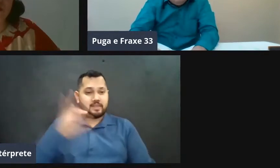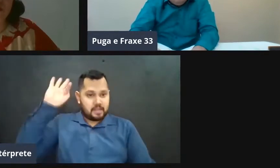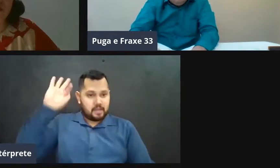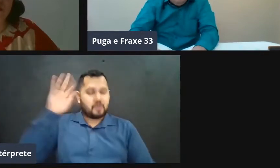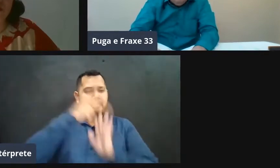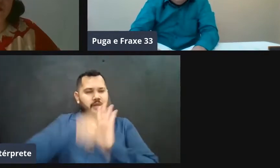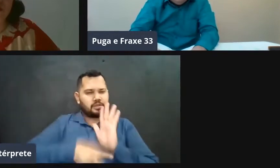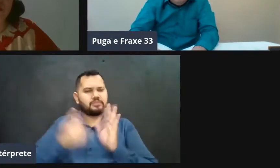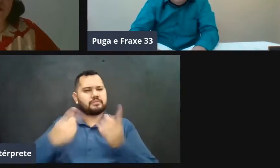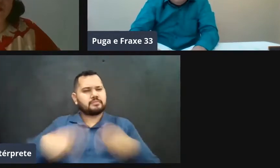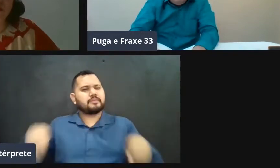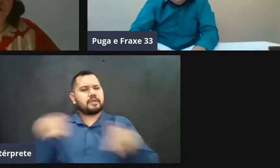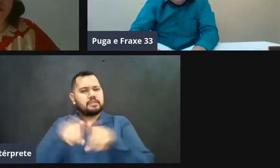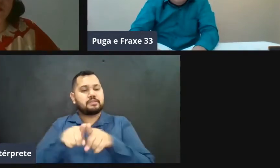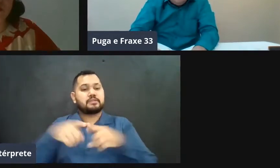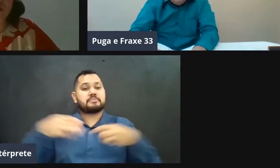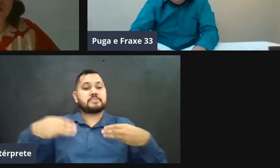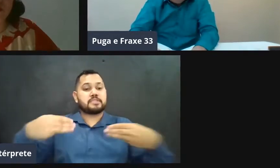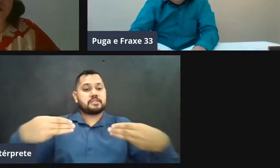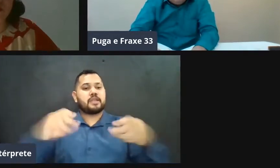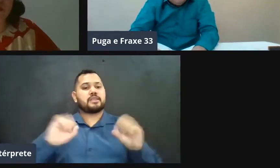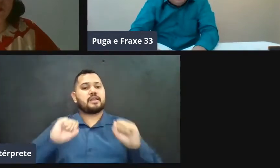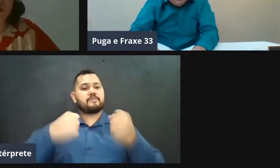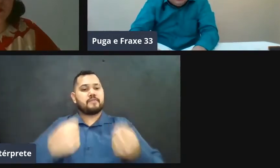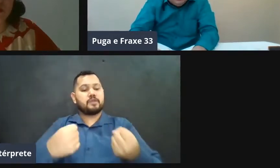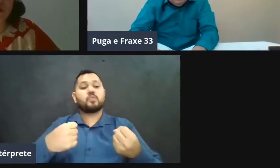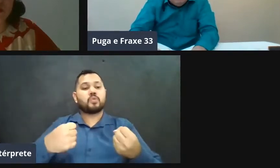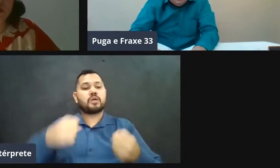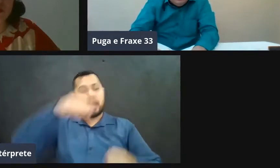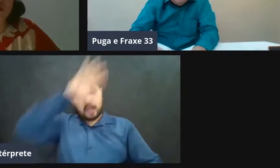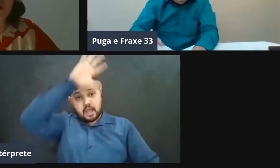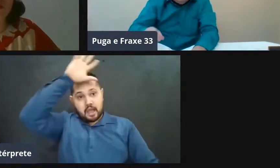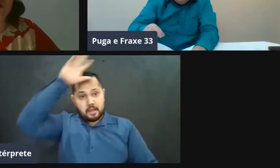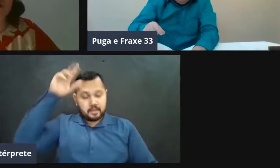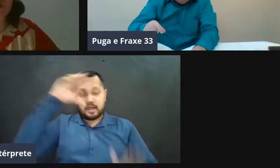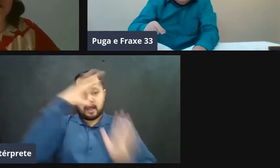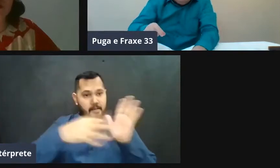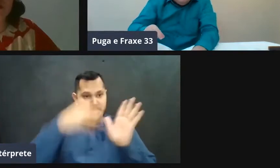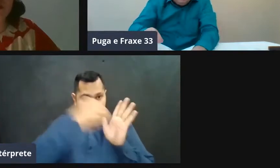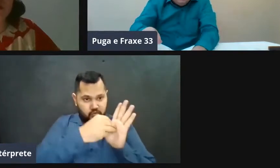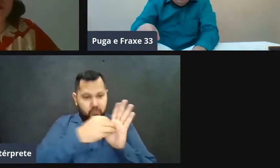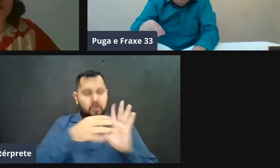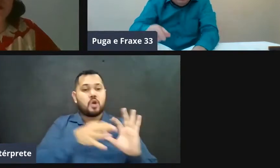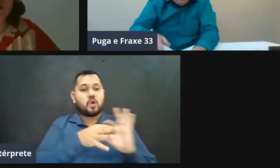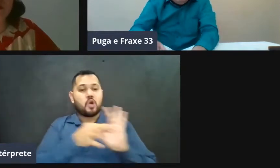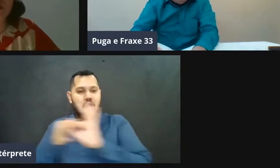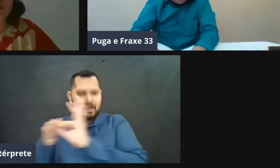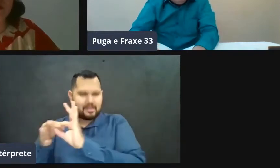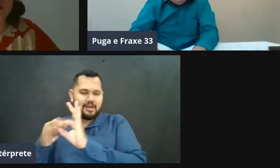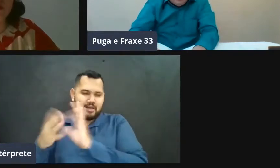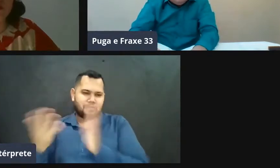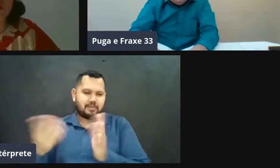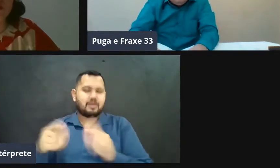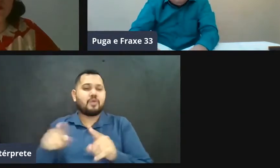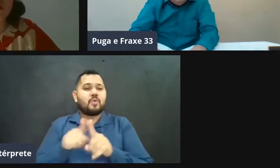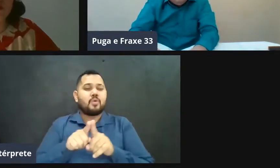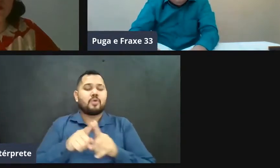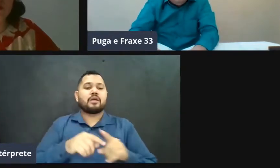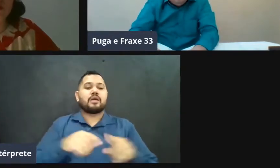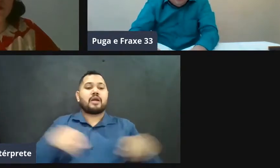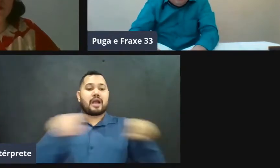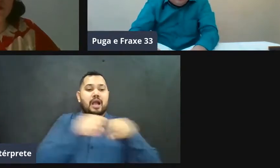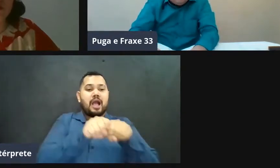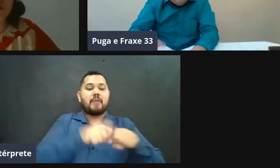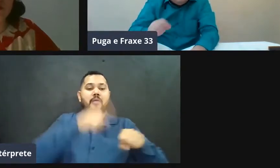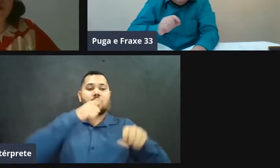parceria com o Ministério da Defesa, chamado Amazônia Conectada, que é exatamente levar o cabo subaquático